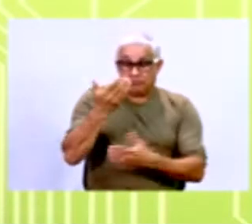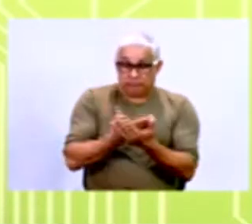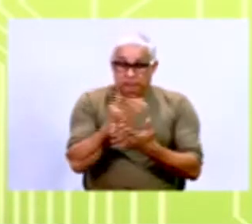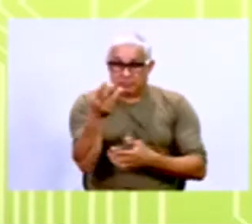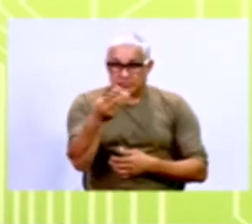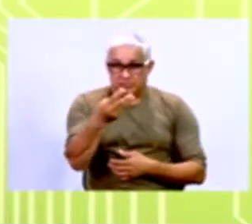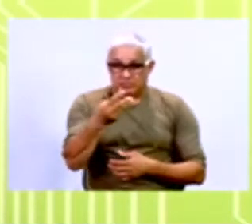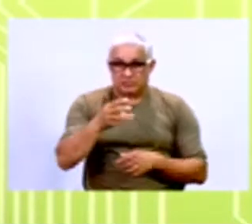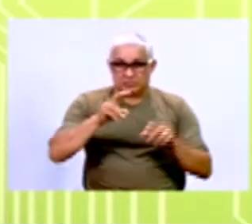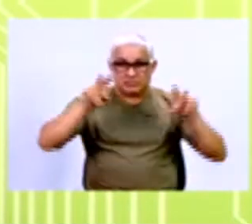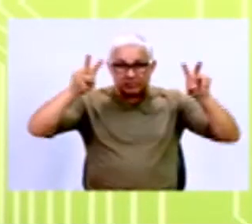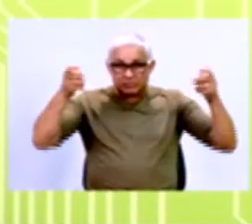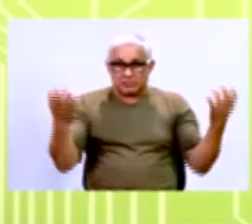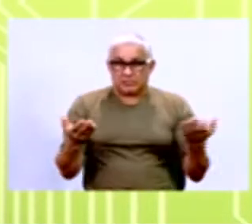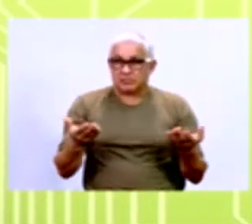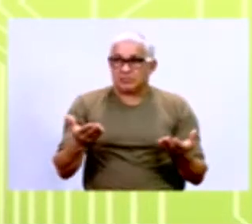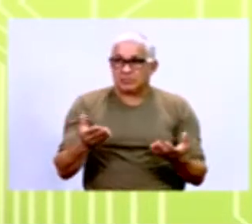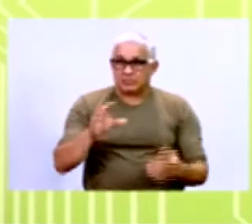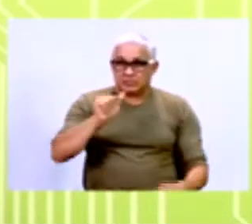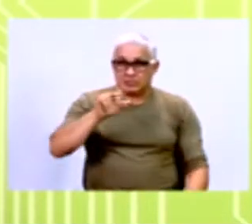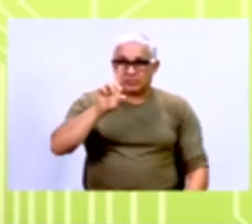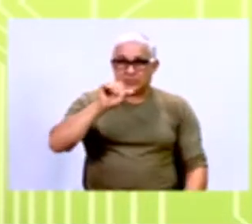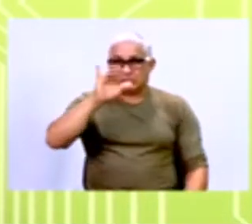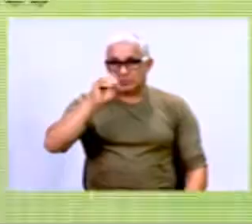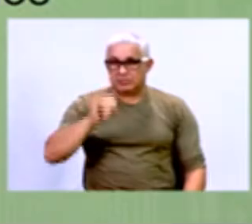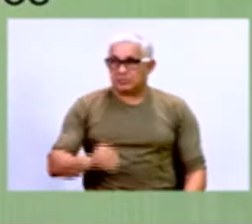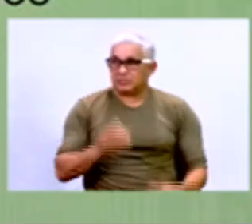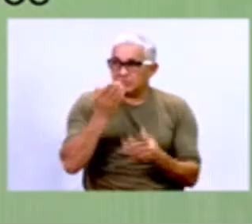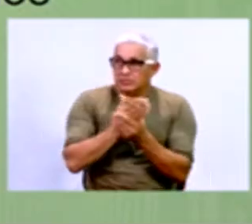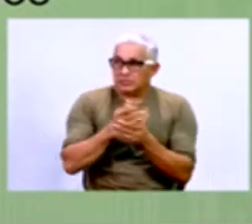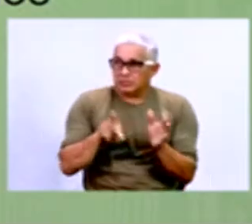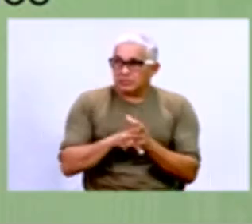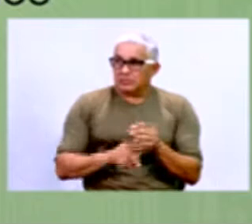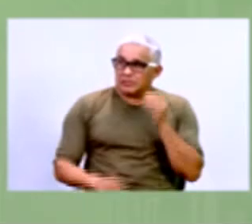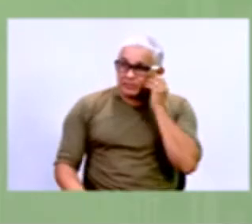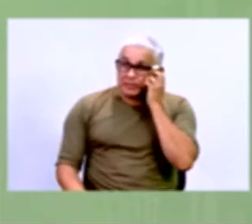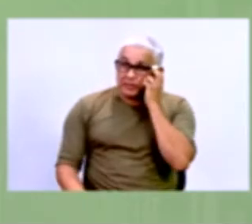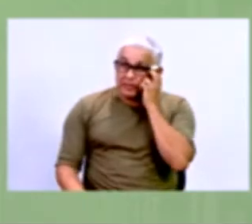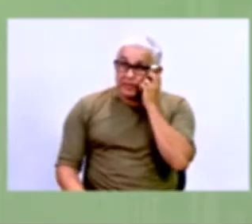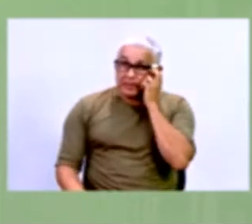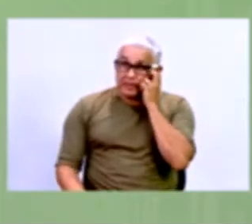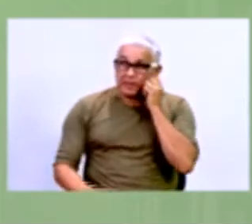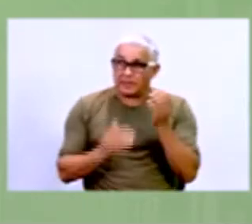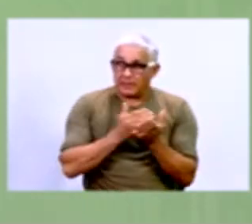sobre arquivos de áudio. Então vamos começar?